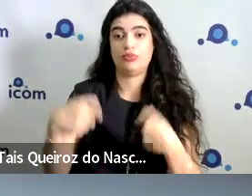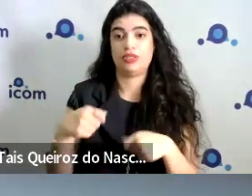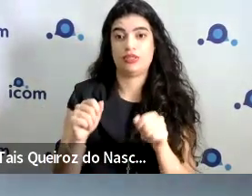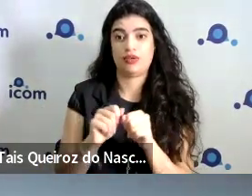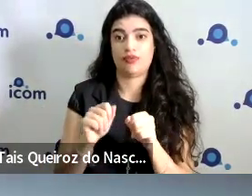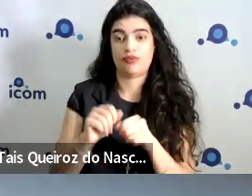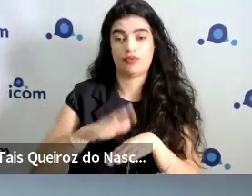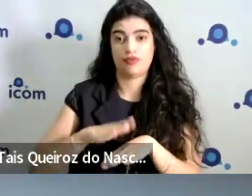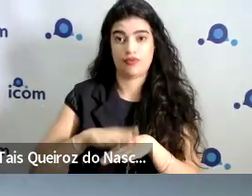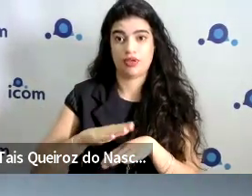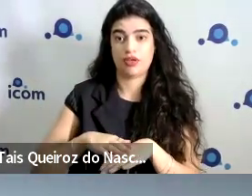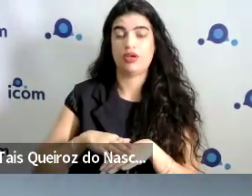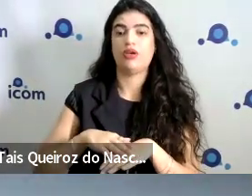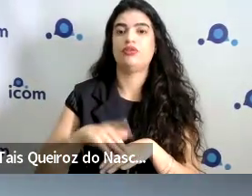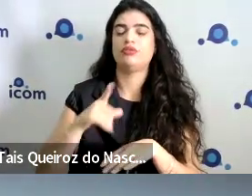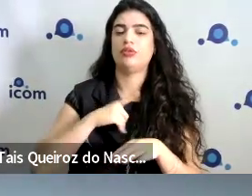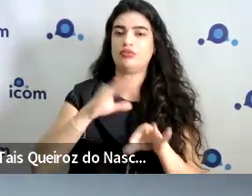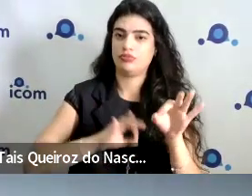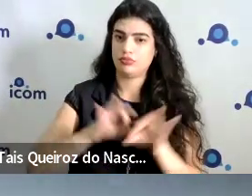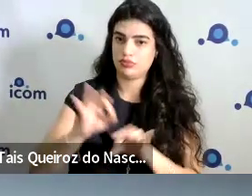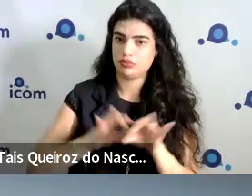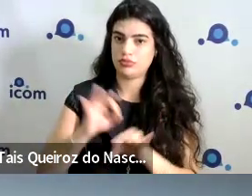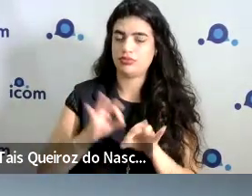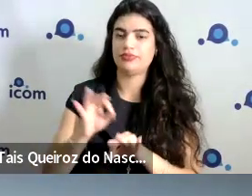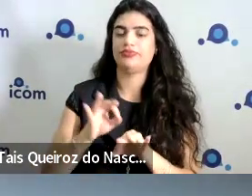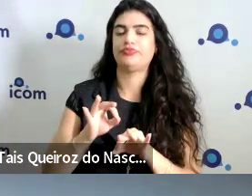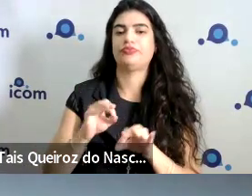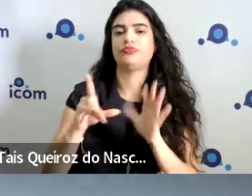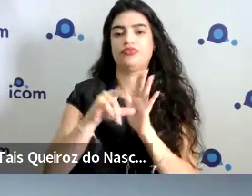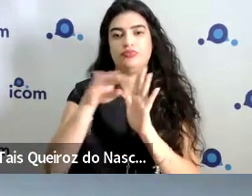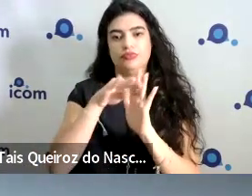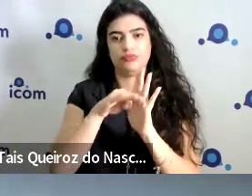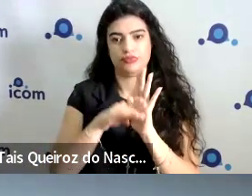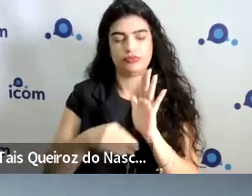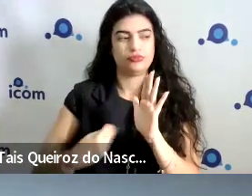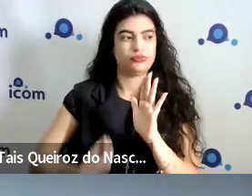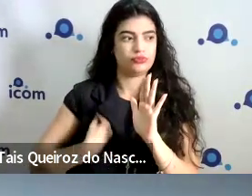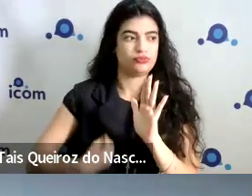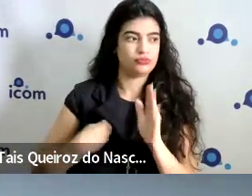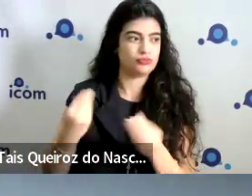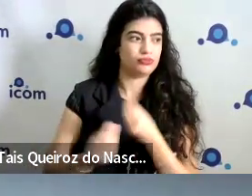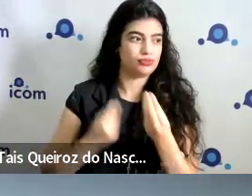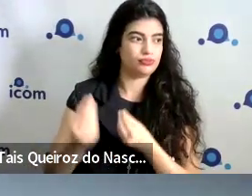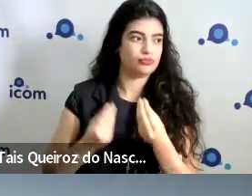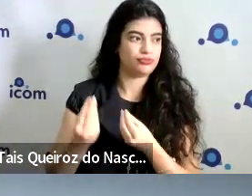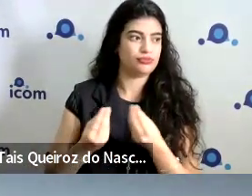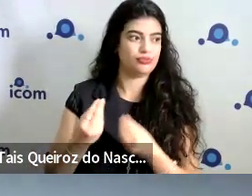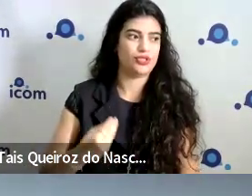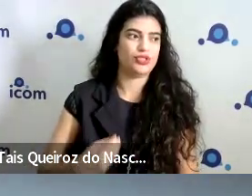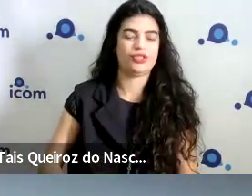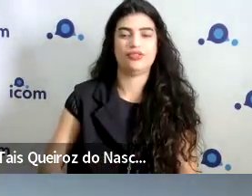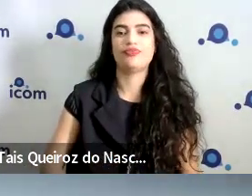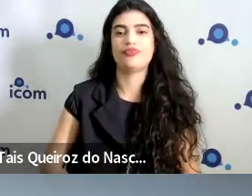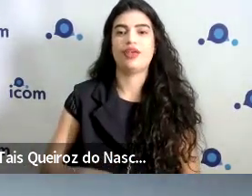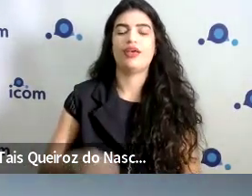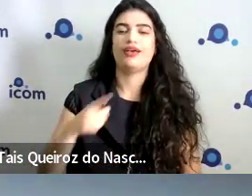ano. Para se manter em conformidade com a legislação tributária existente, sendo que dessas 1.500 horas, 1.200 a